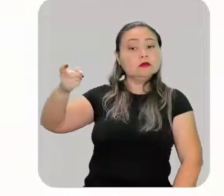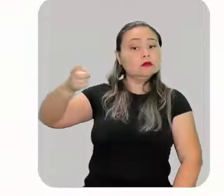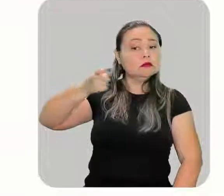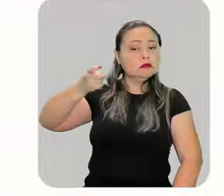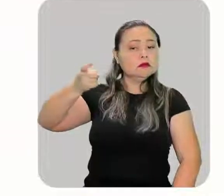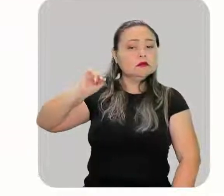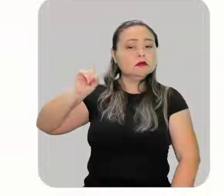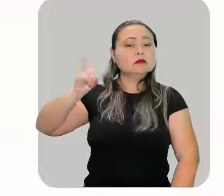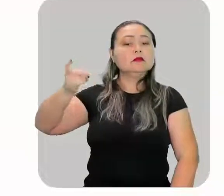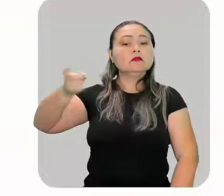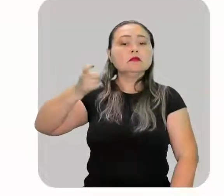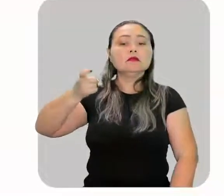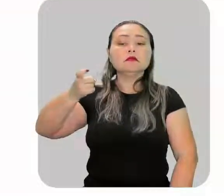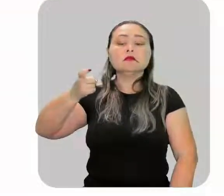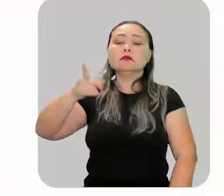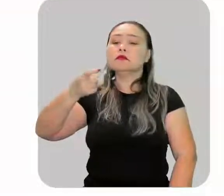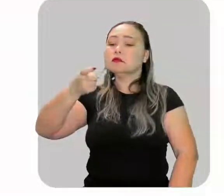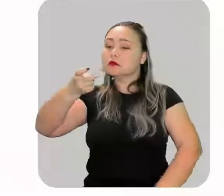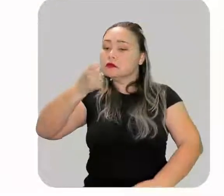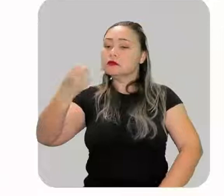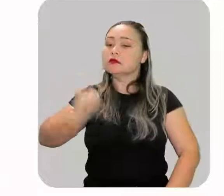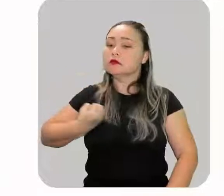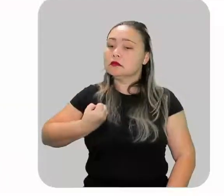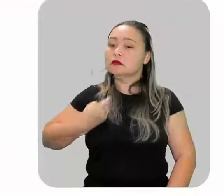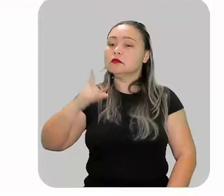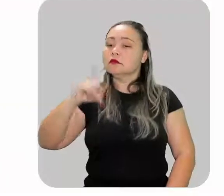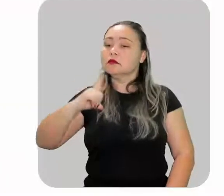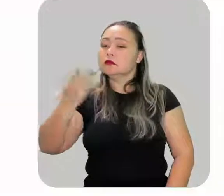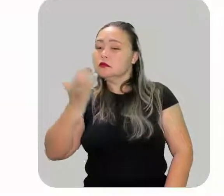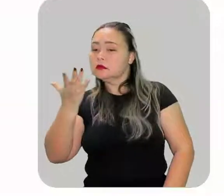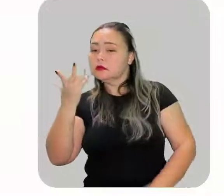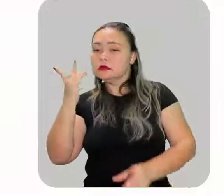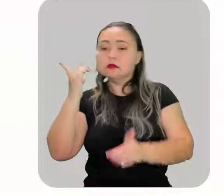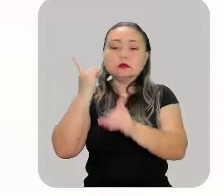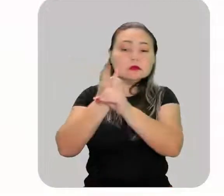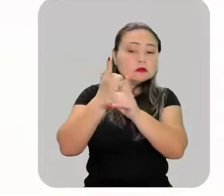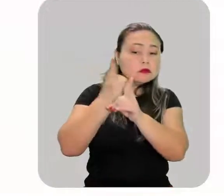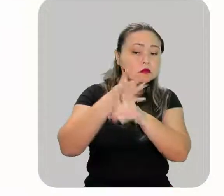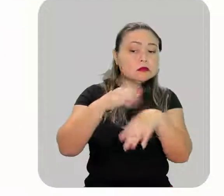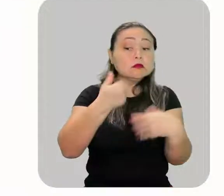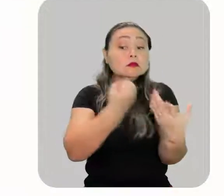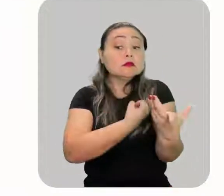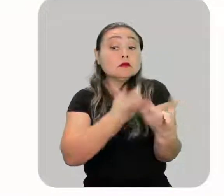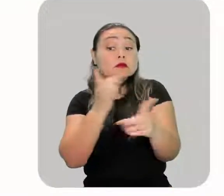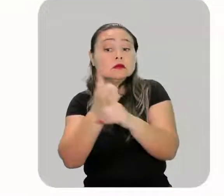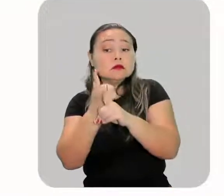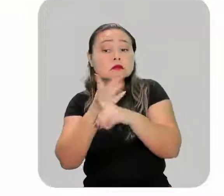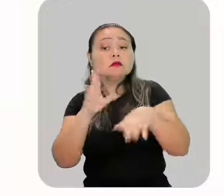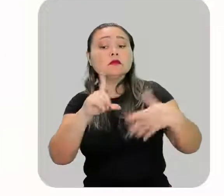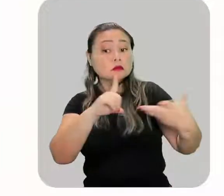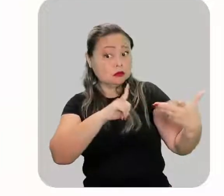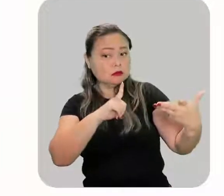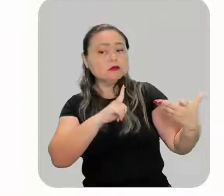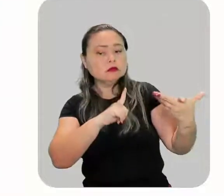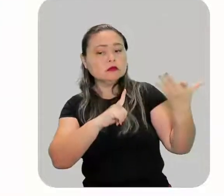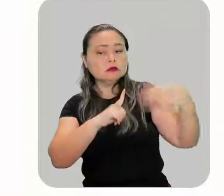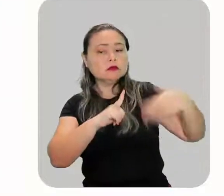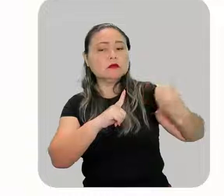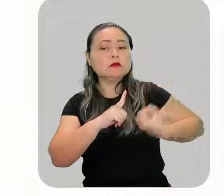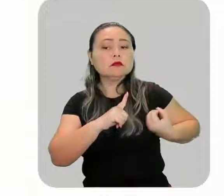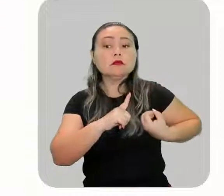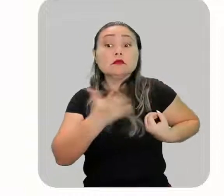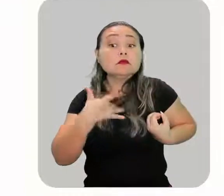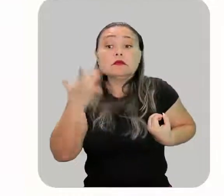X da questão, ou seja, aquele valor que você tá querendo descobrir, aquele valor que ele existe, ele é um número, mas a